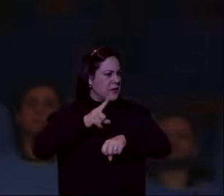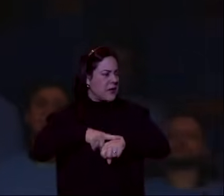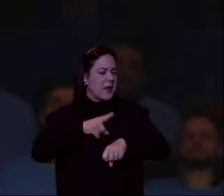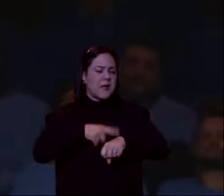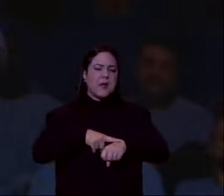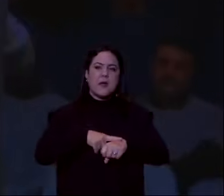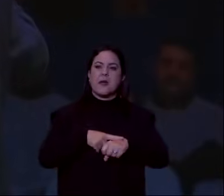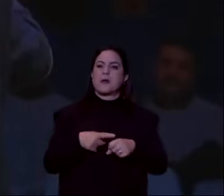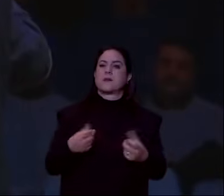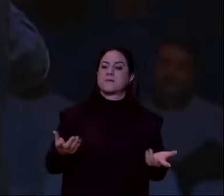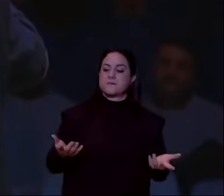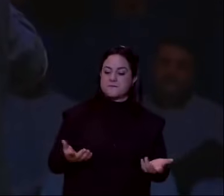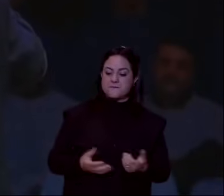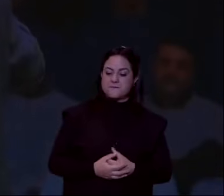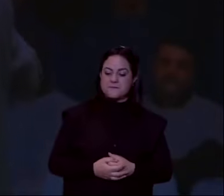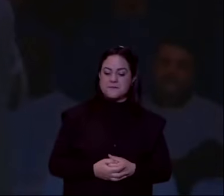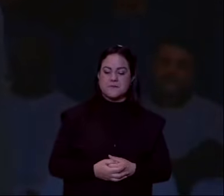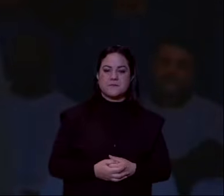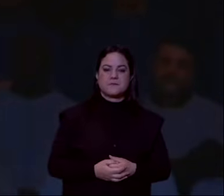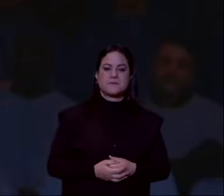como um coro cantando aqui.